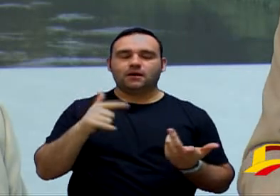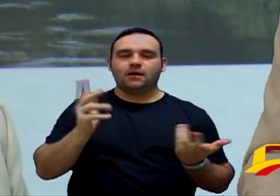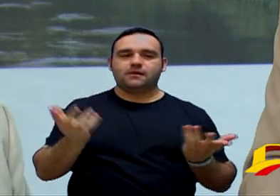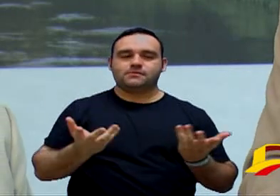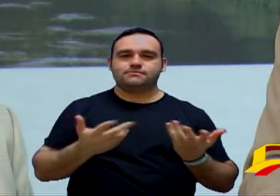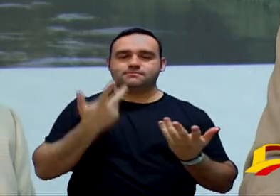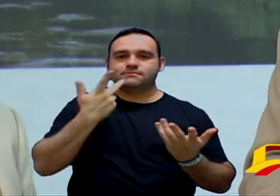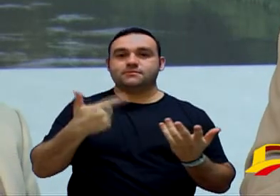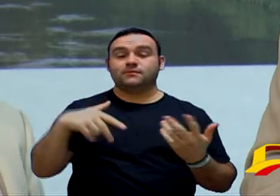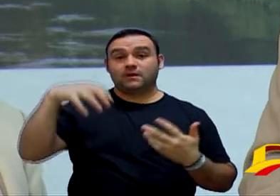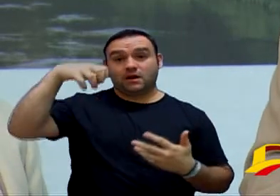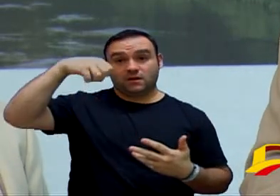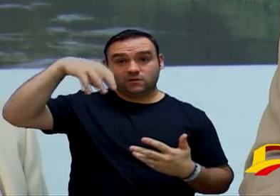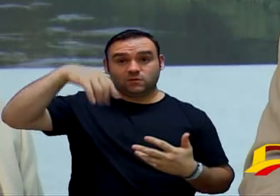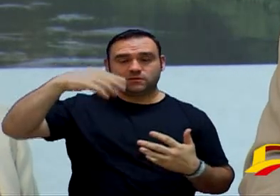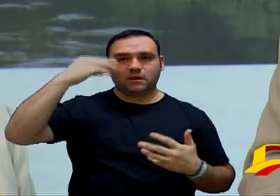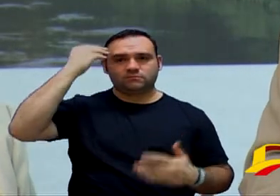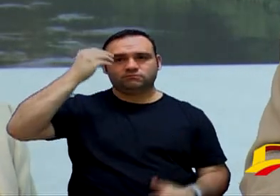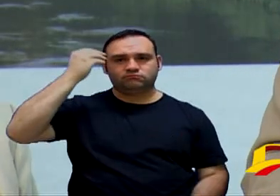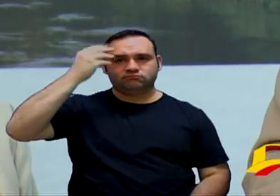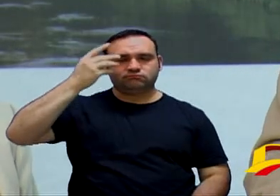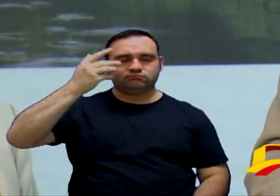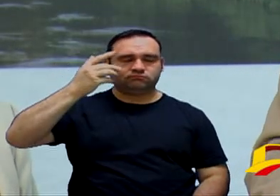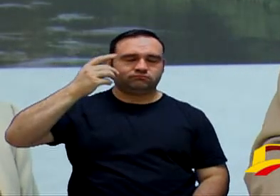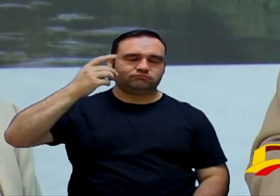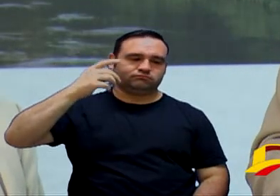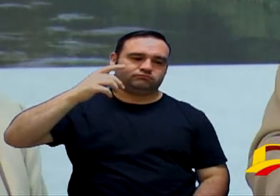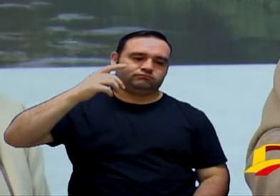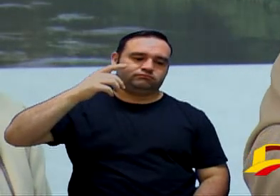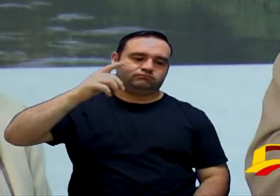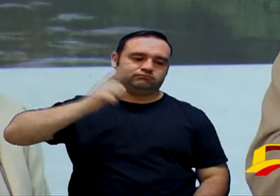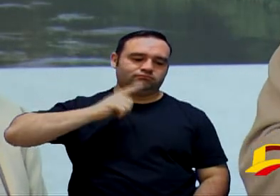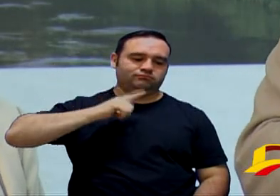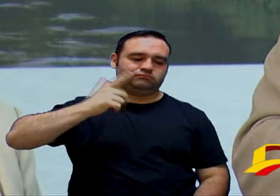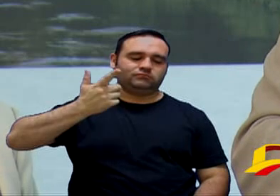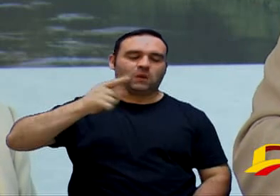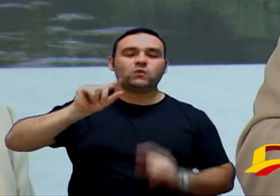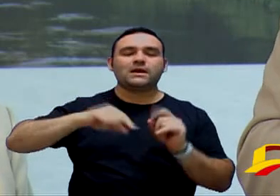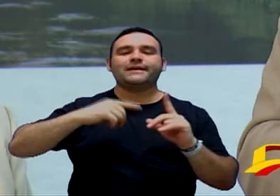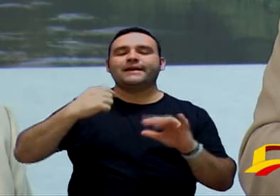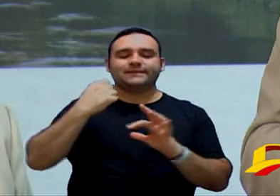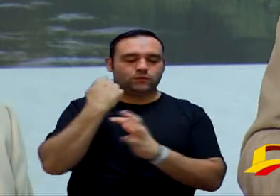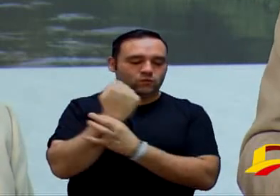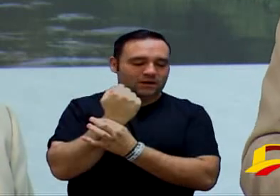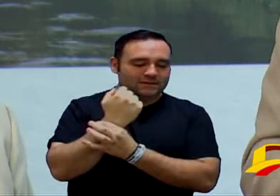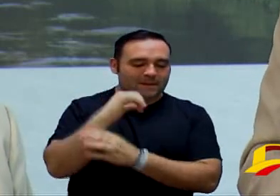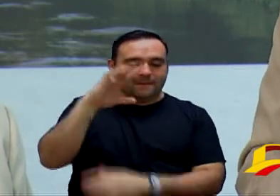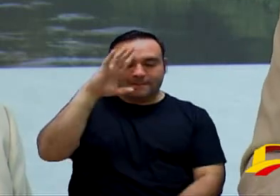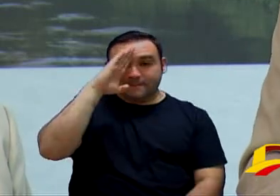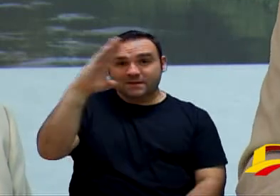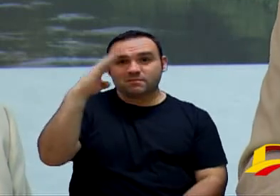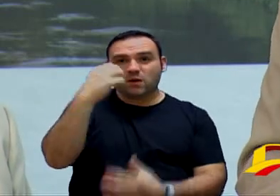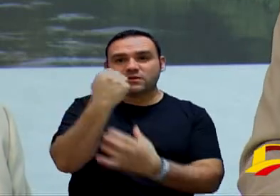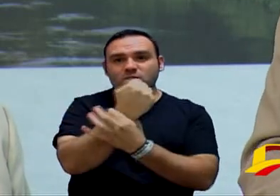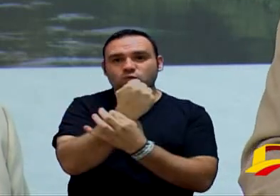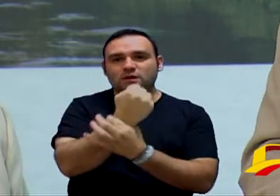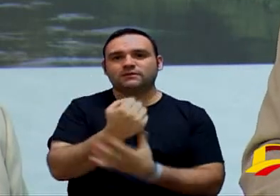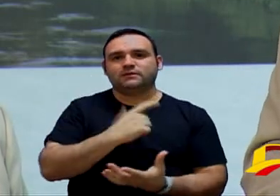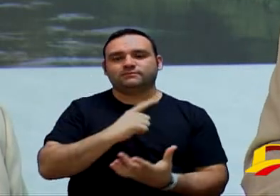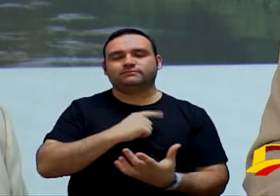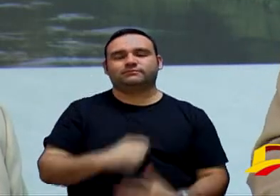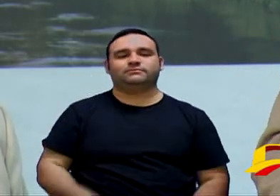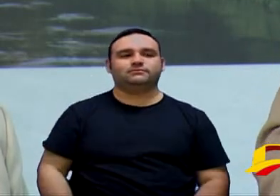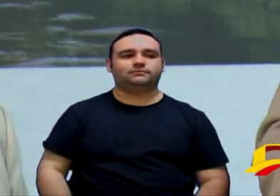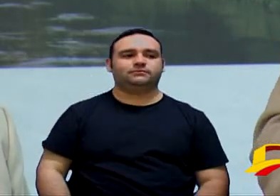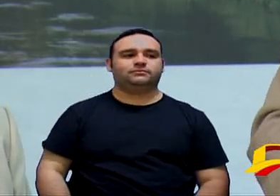é referência de segurança principalmente segurança na parte de